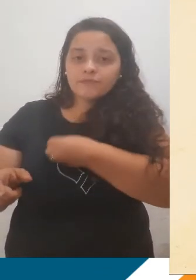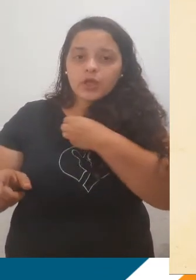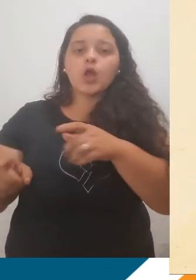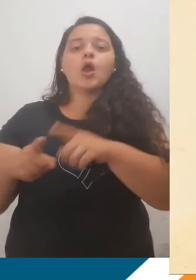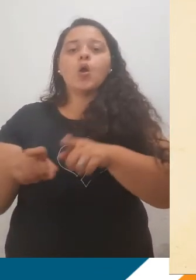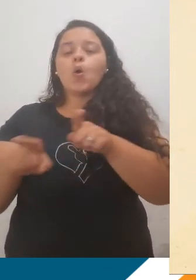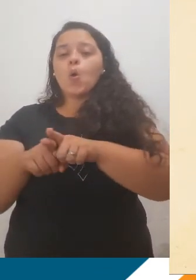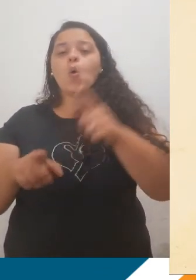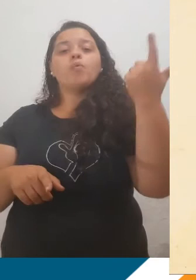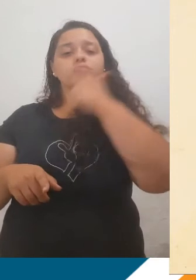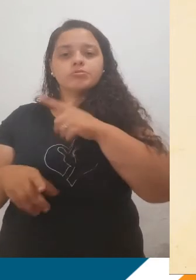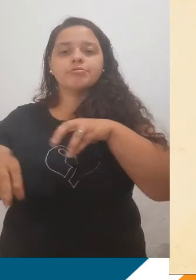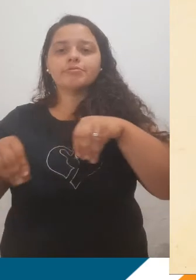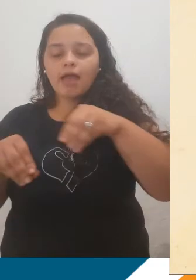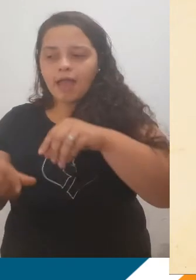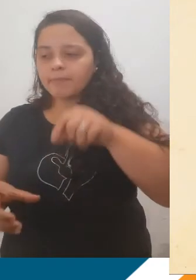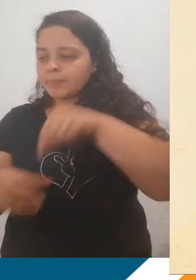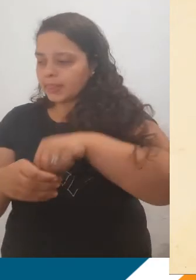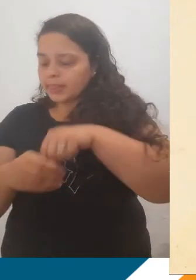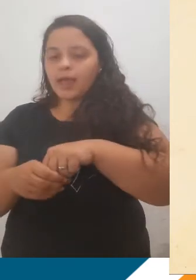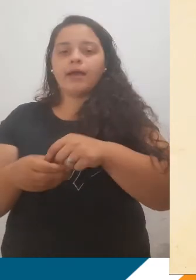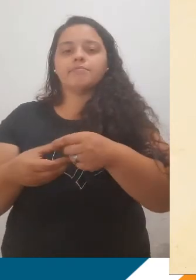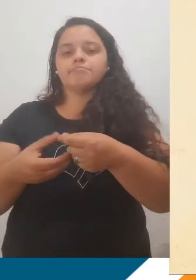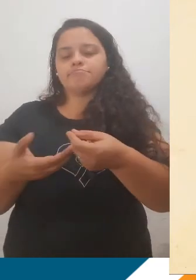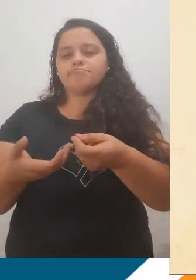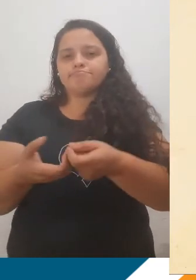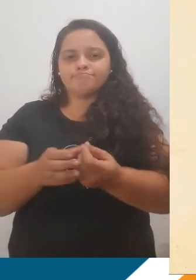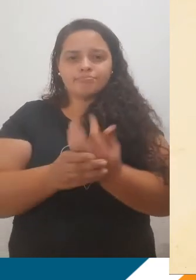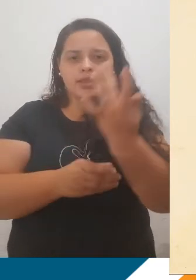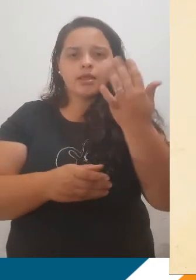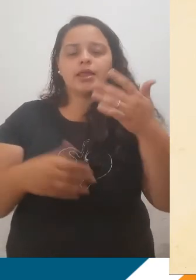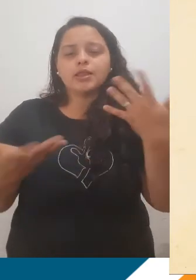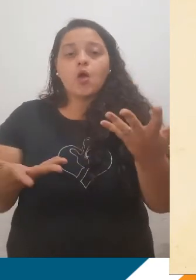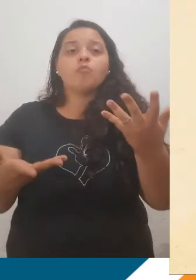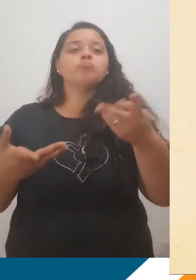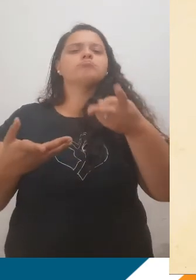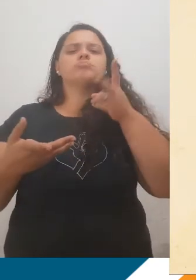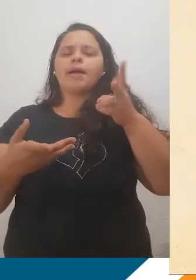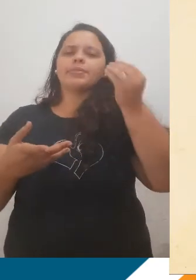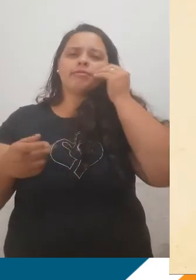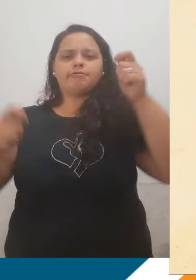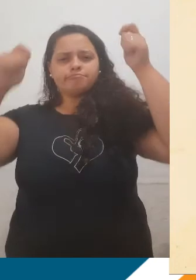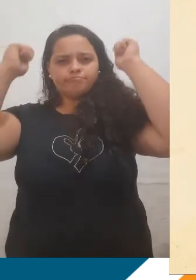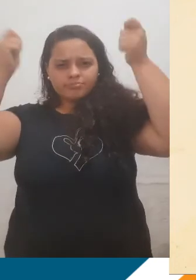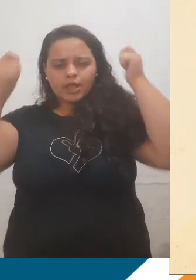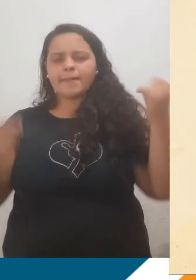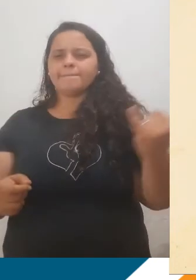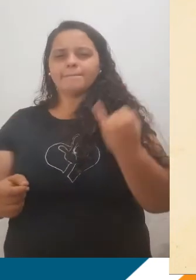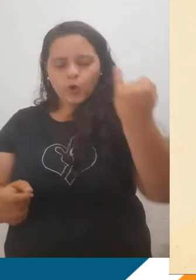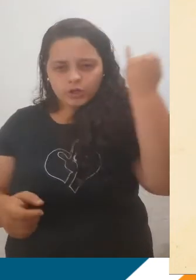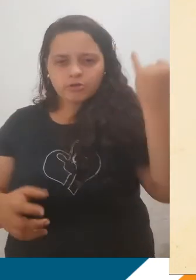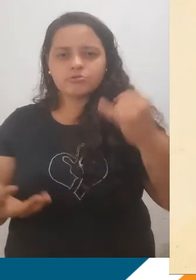para plantar, não é? Então, a reforma agrária passa a ser uma bandeira muito importante desse movimento, uma bandeira muito importante